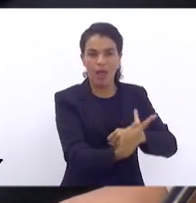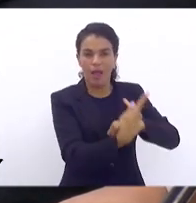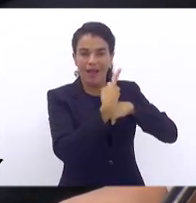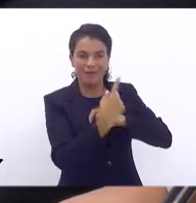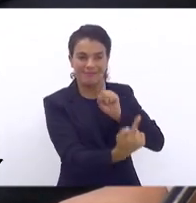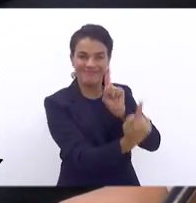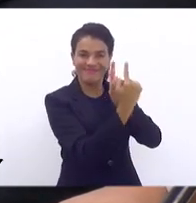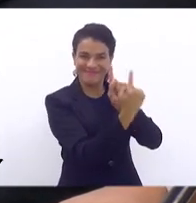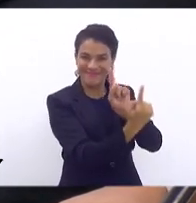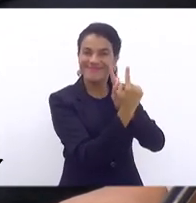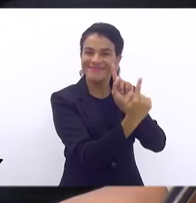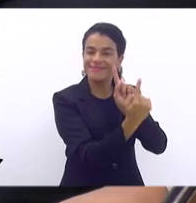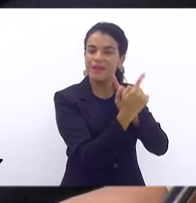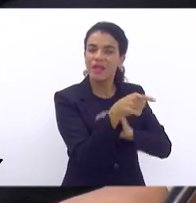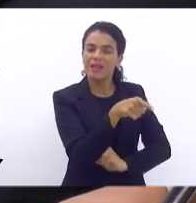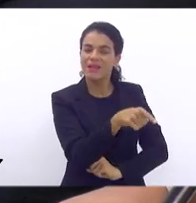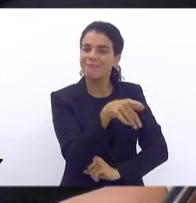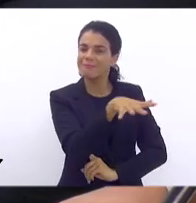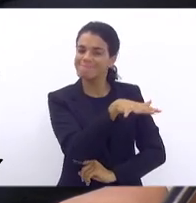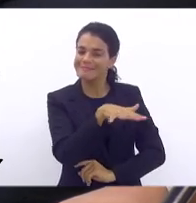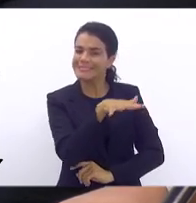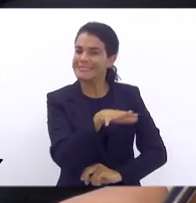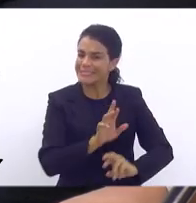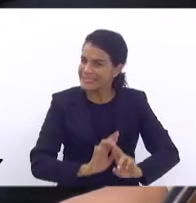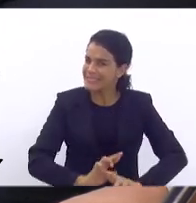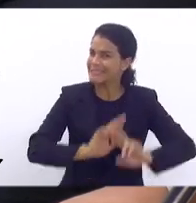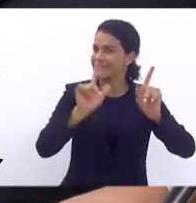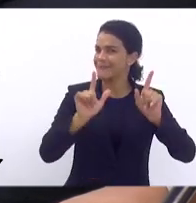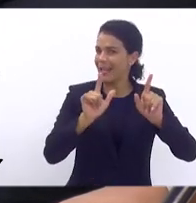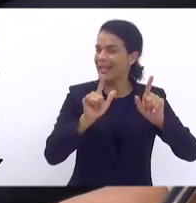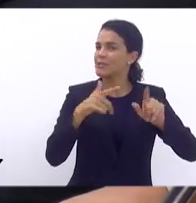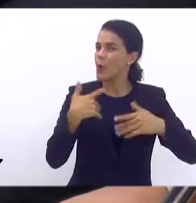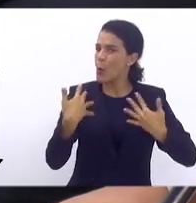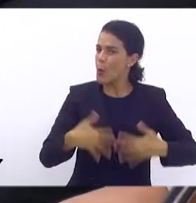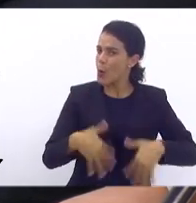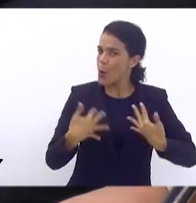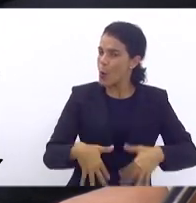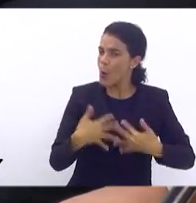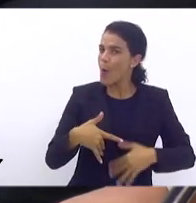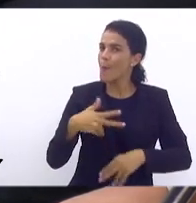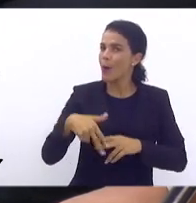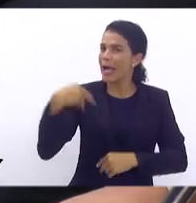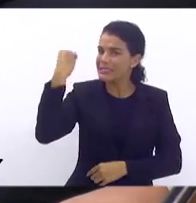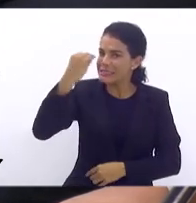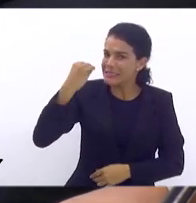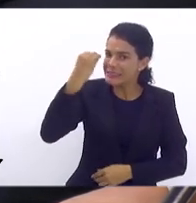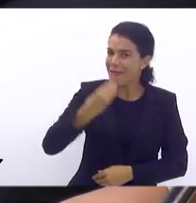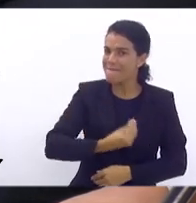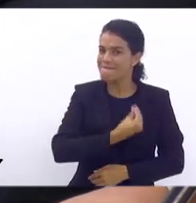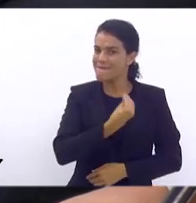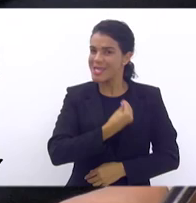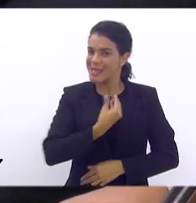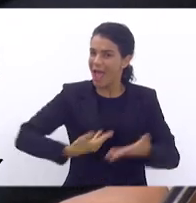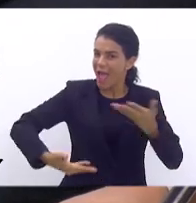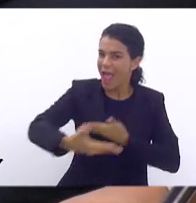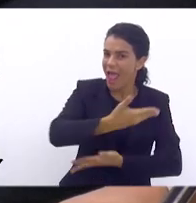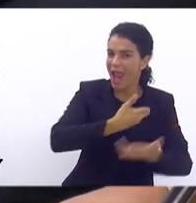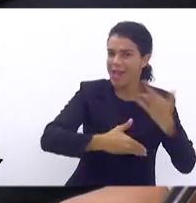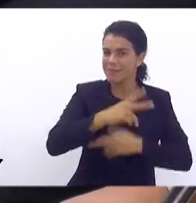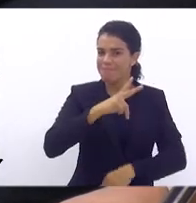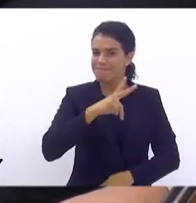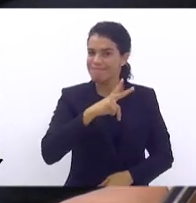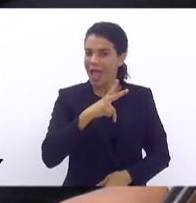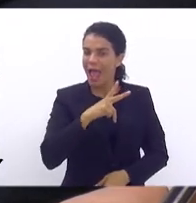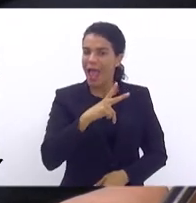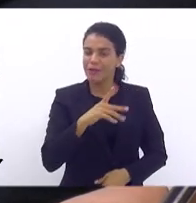é estavam numa condição diferenciada né porque vivenciavam a situação de violência nas suas relações íntimas e